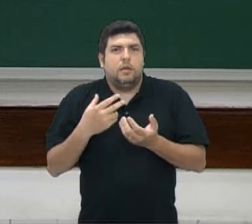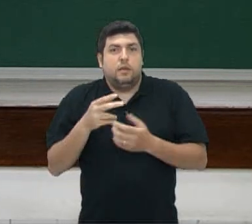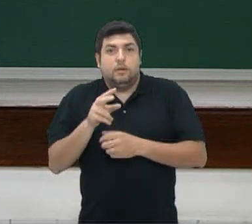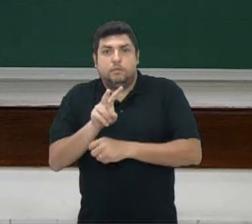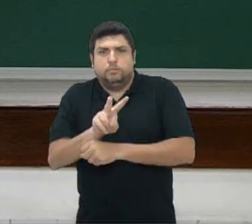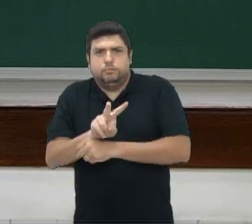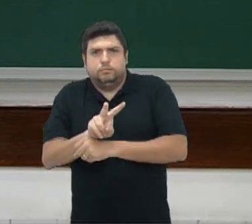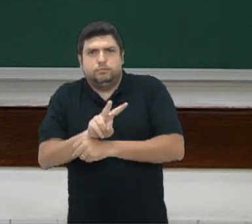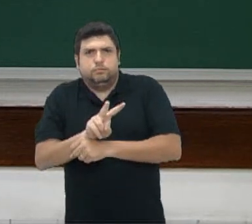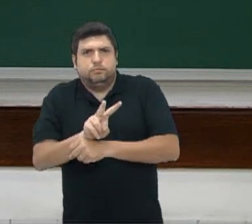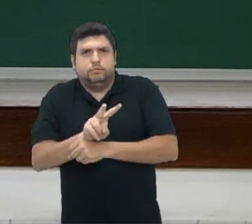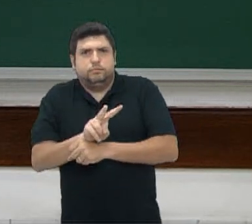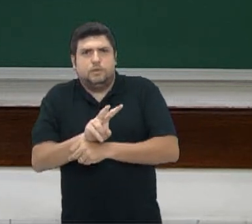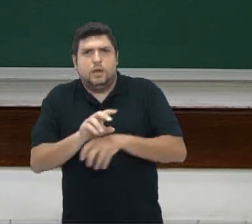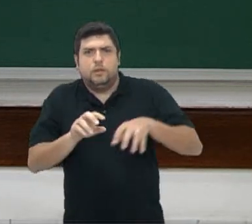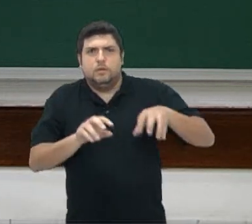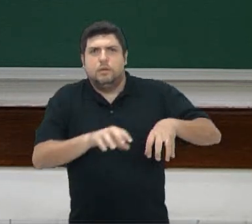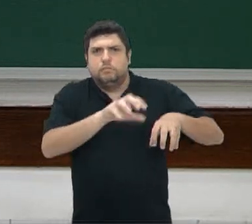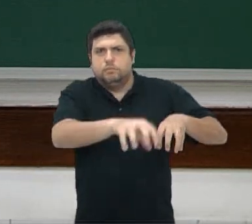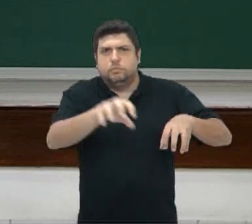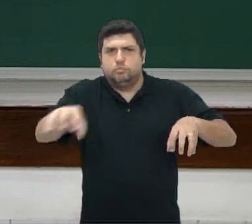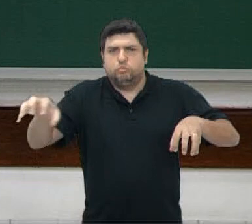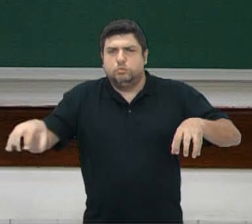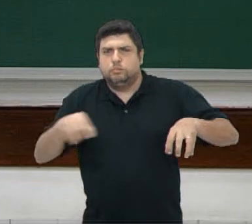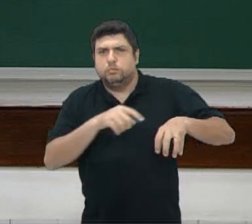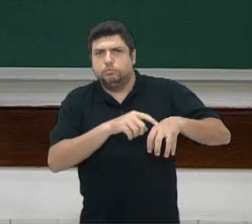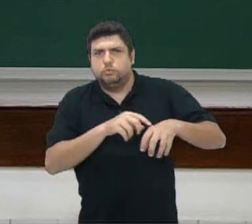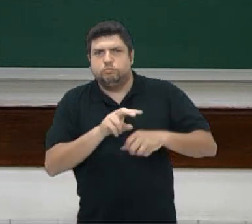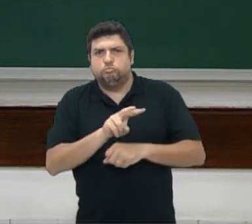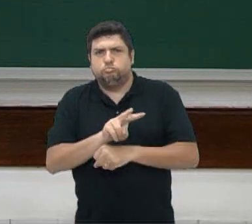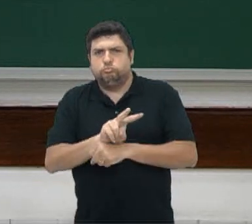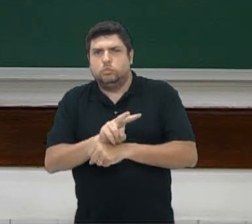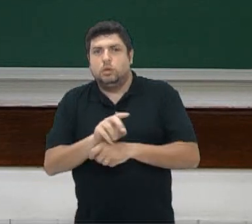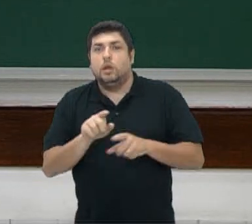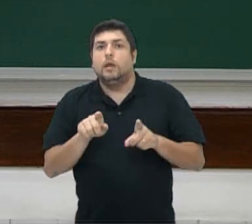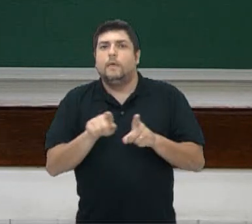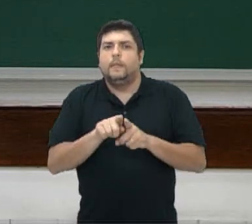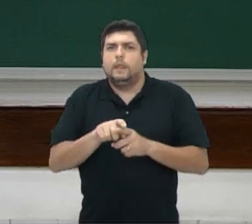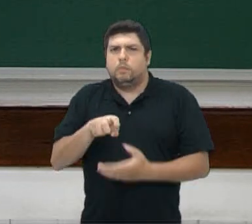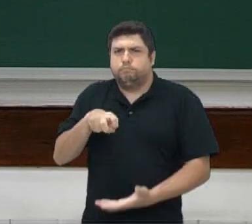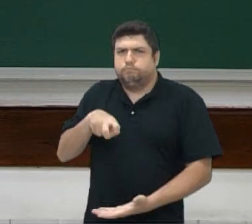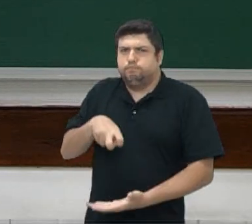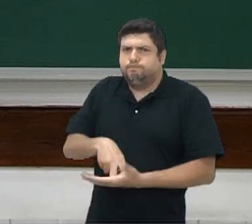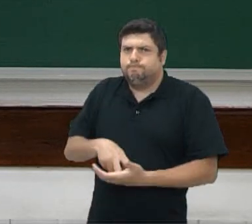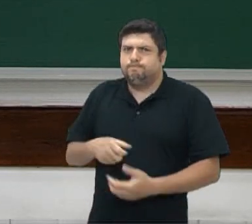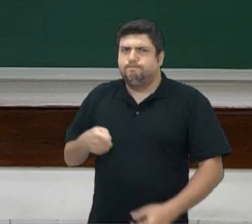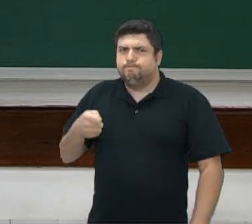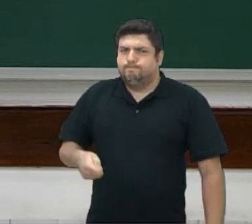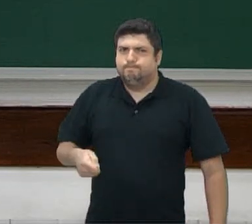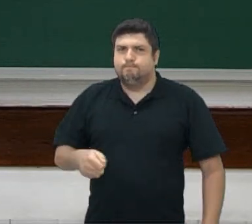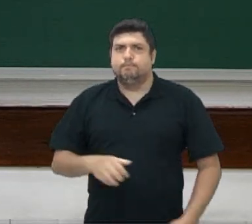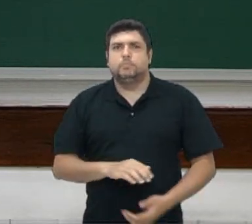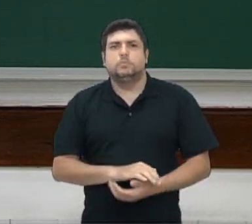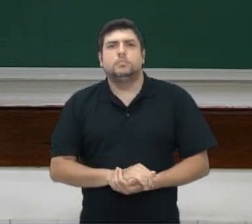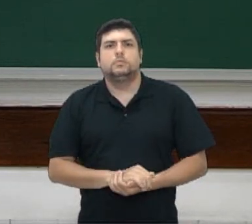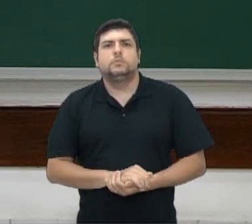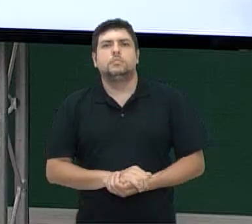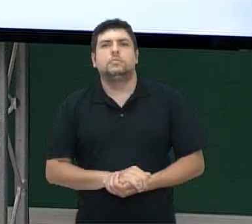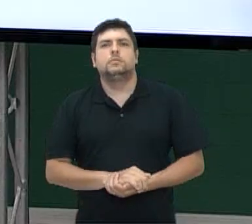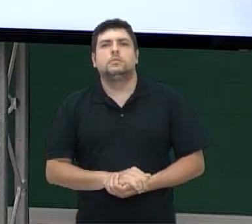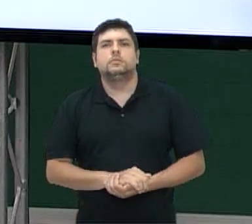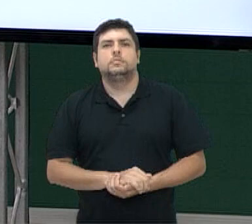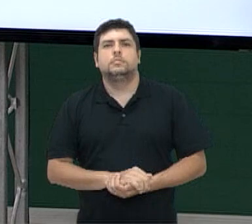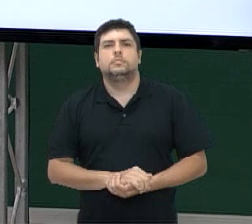vigilância, né? E se você foge das normativas, você tem as sanções também bastante veementes. Legal?